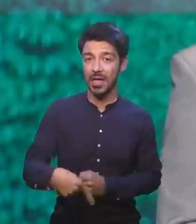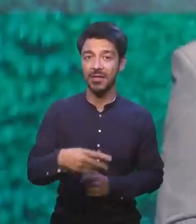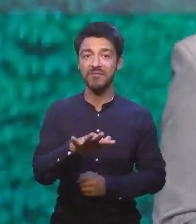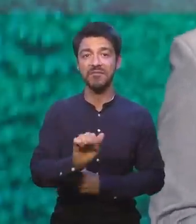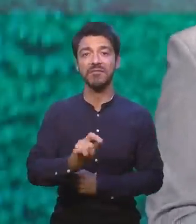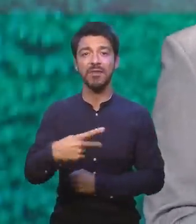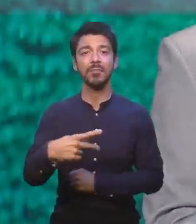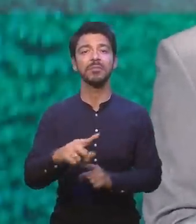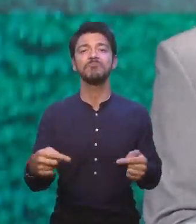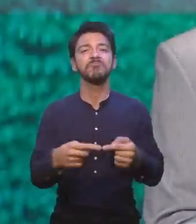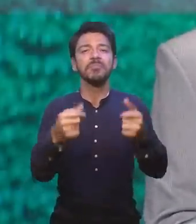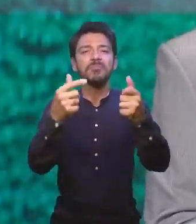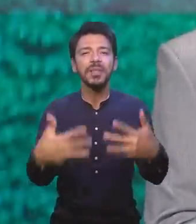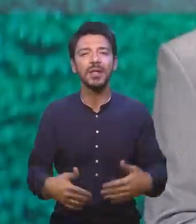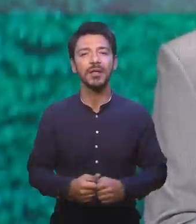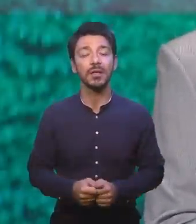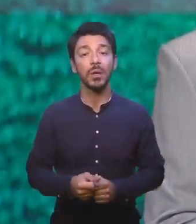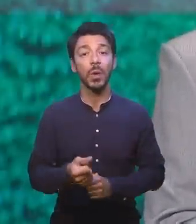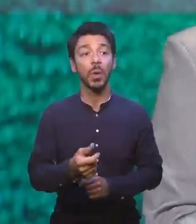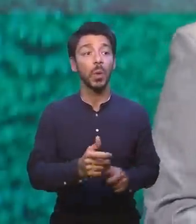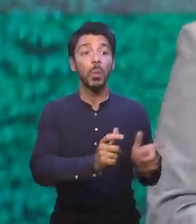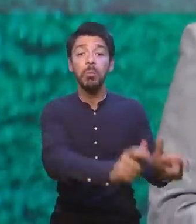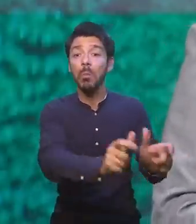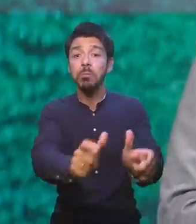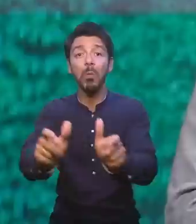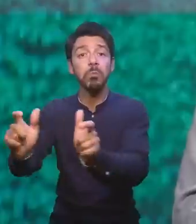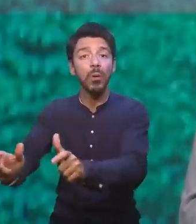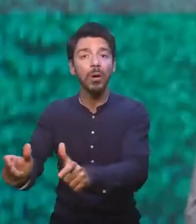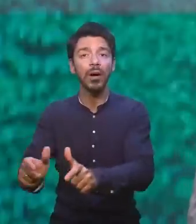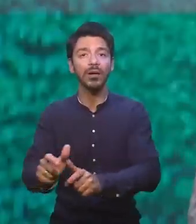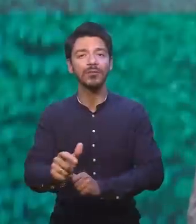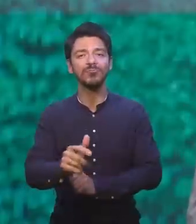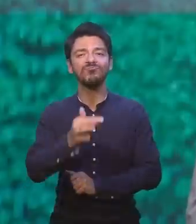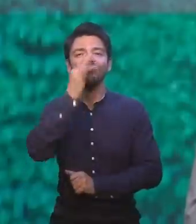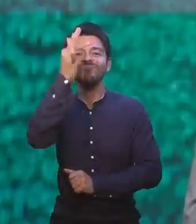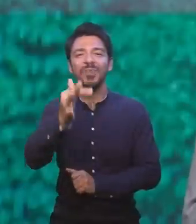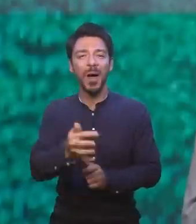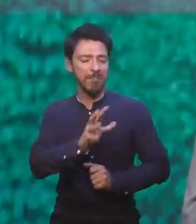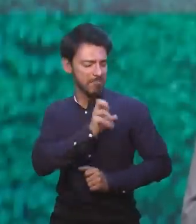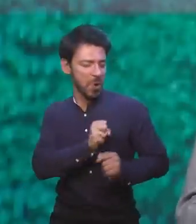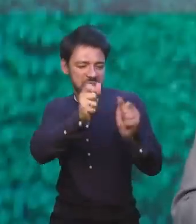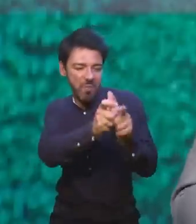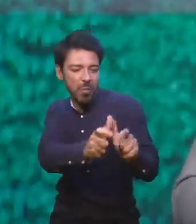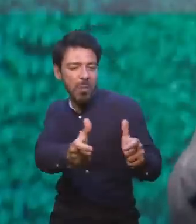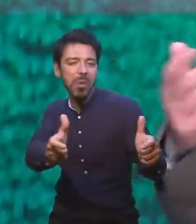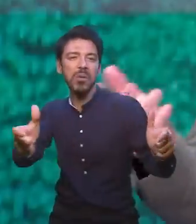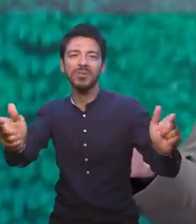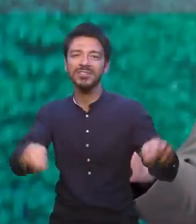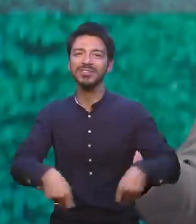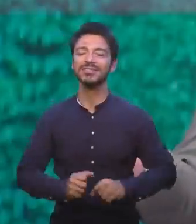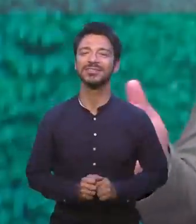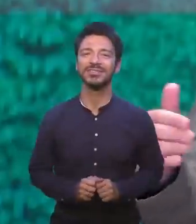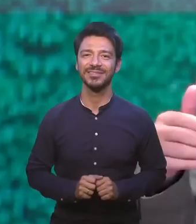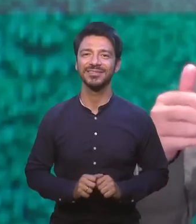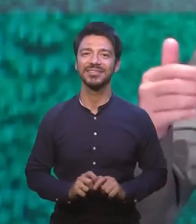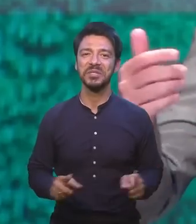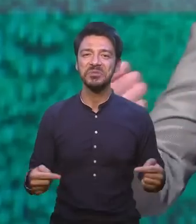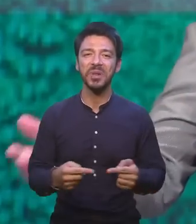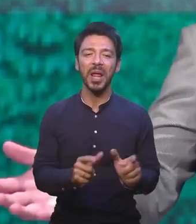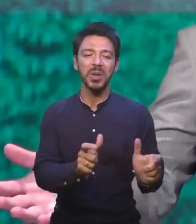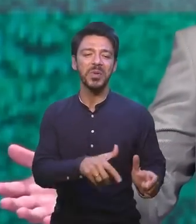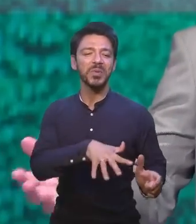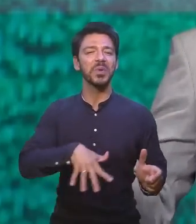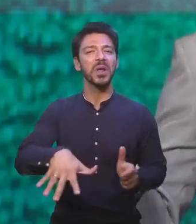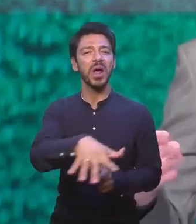obra, Floresça Onde Você Estiver, ou Floresça Onde Estiver, que é justamente ser o fermento, estar num